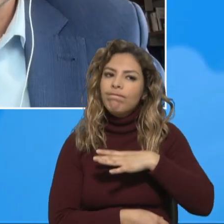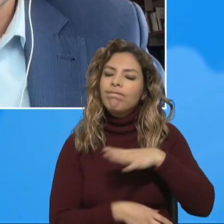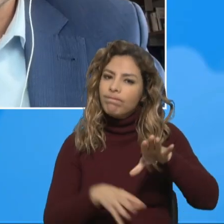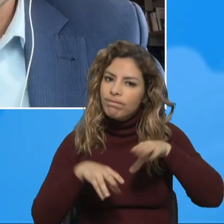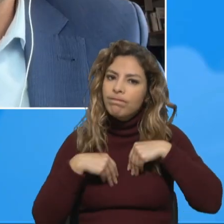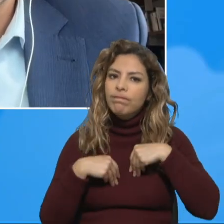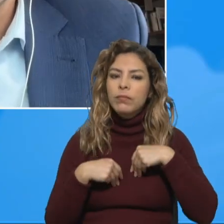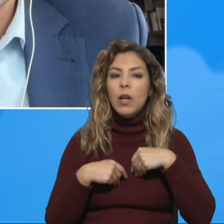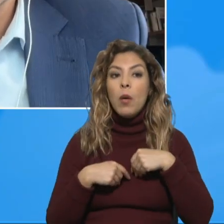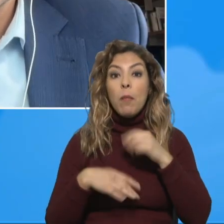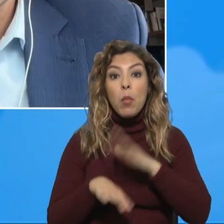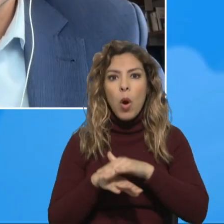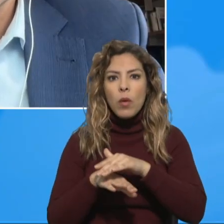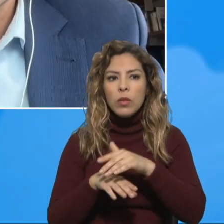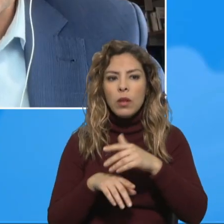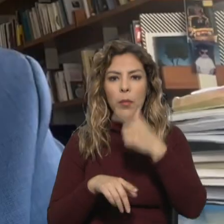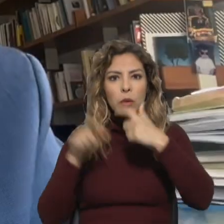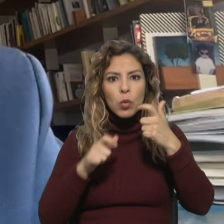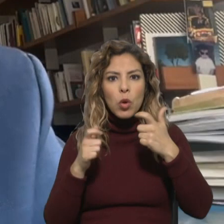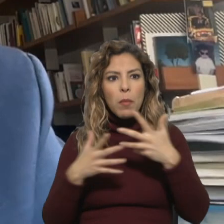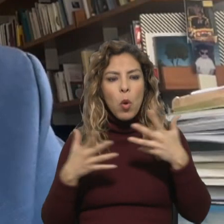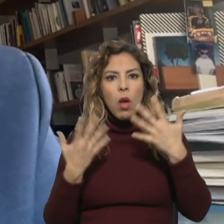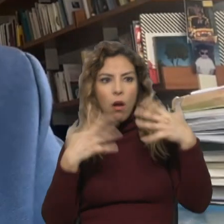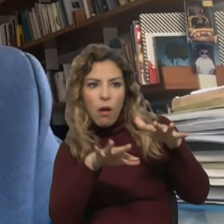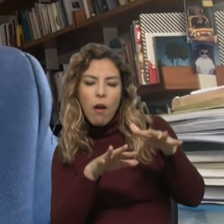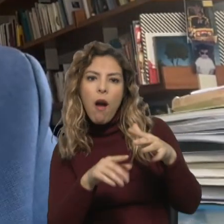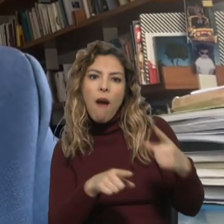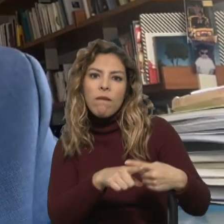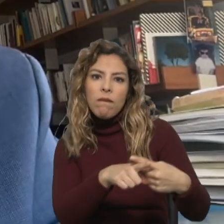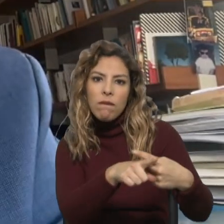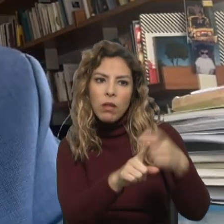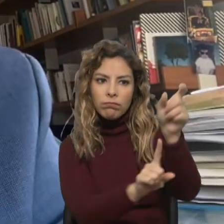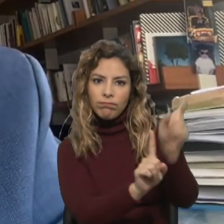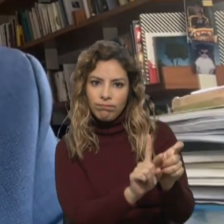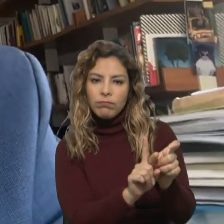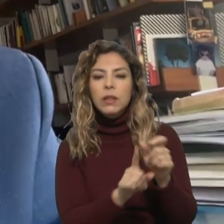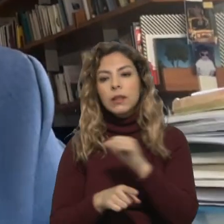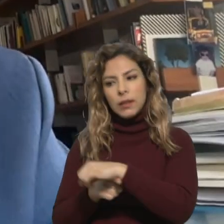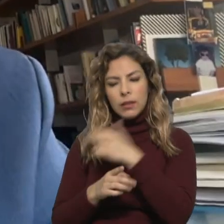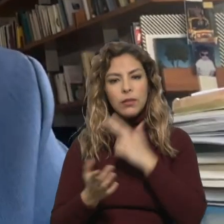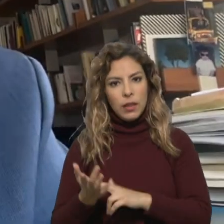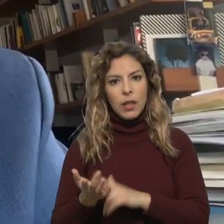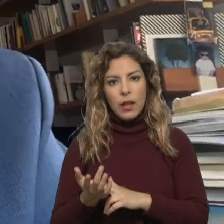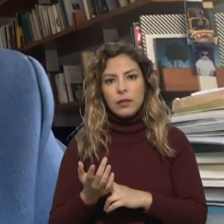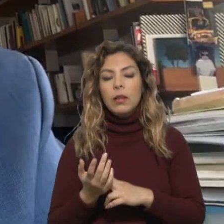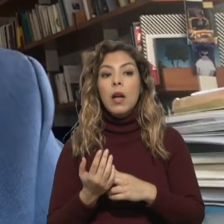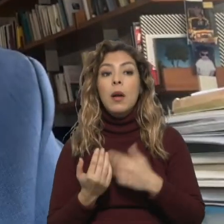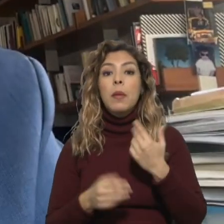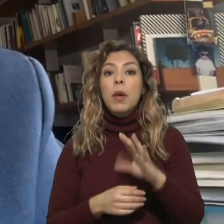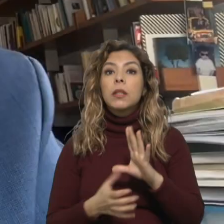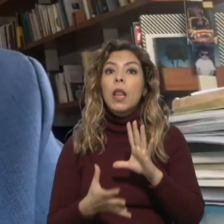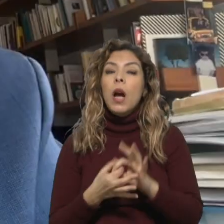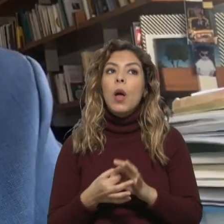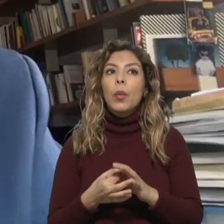cativado desde o início. Sim, é verdade, é notório. Claro, tem a ver com um estilo